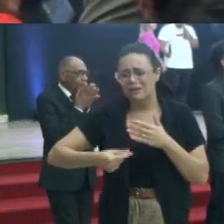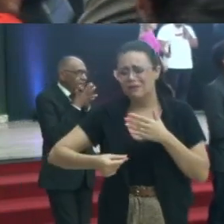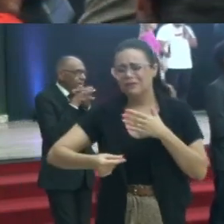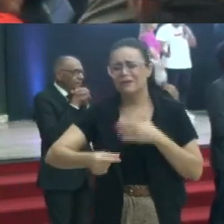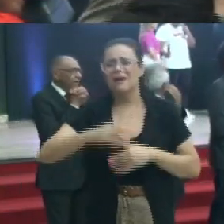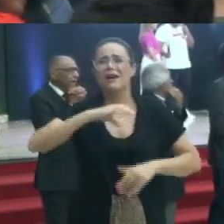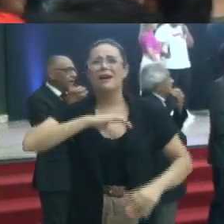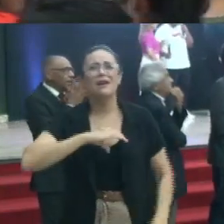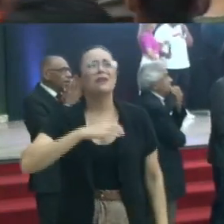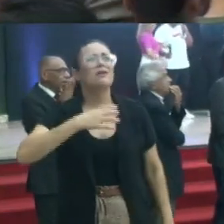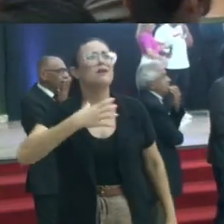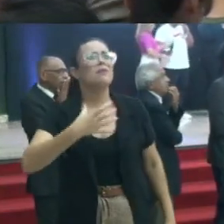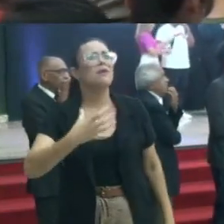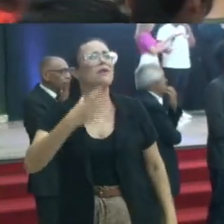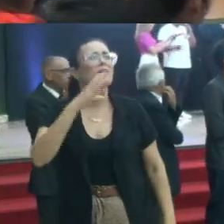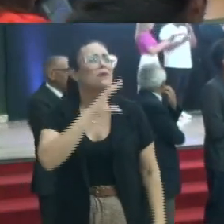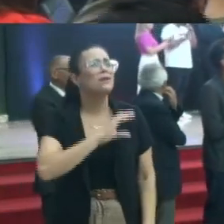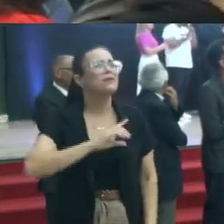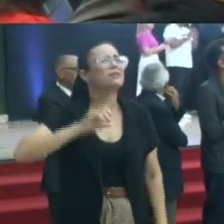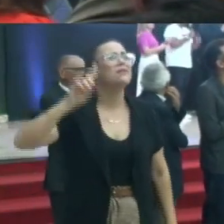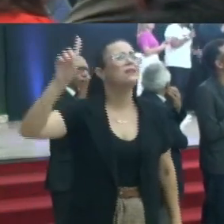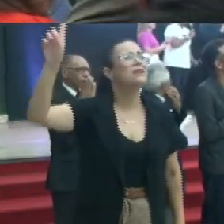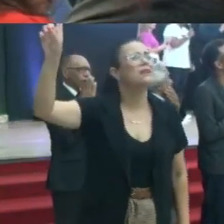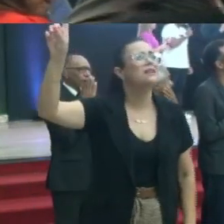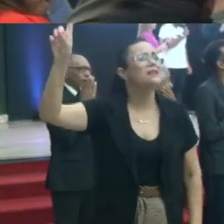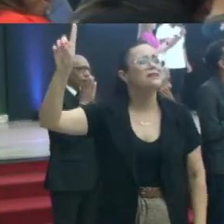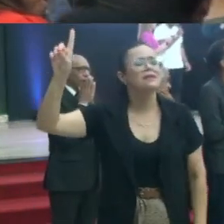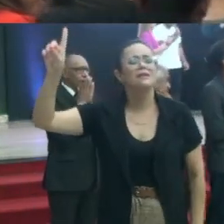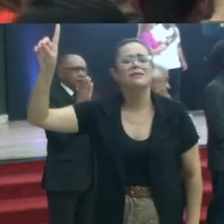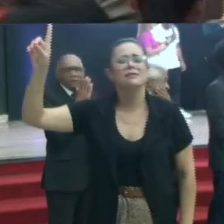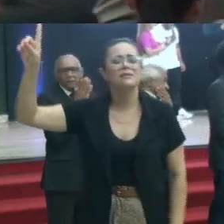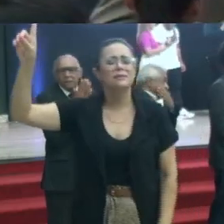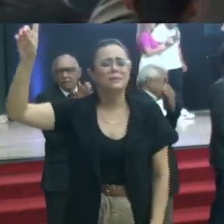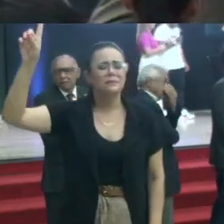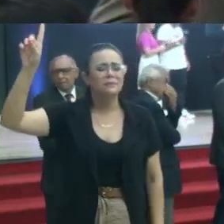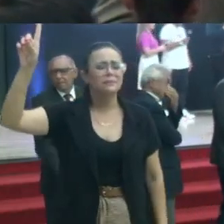infinito, ousado amor.